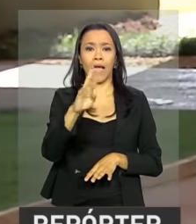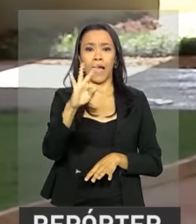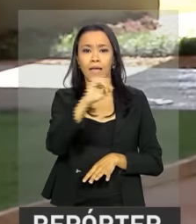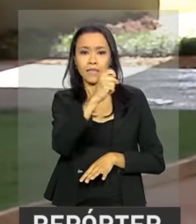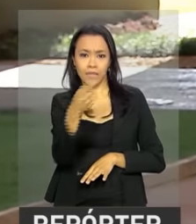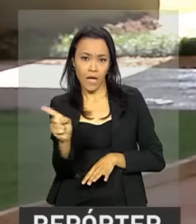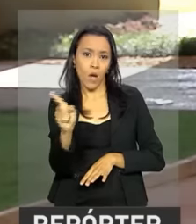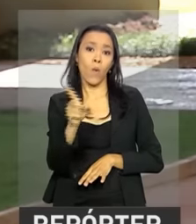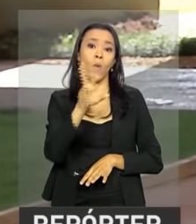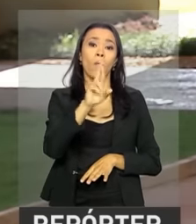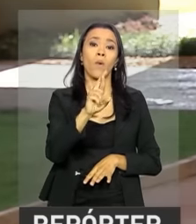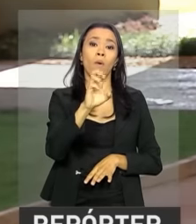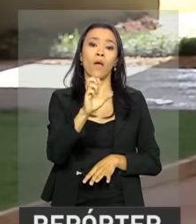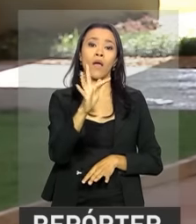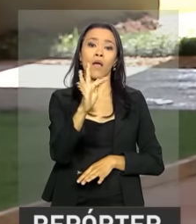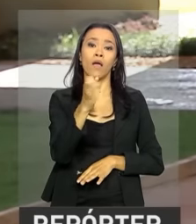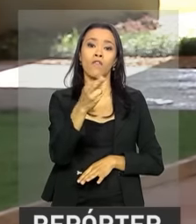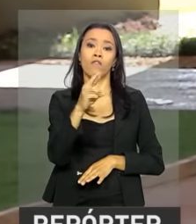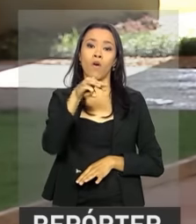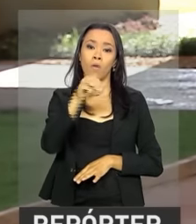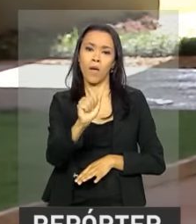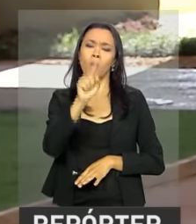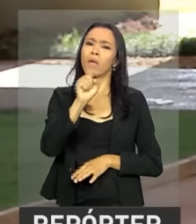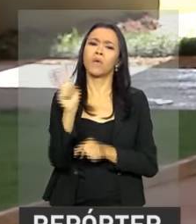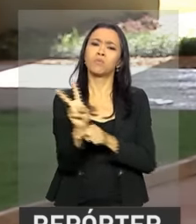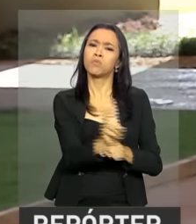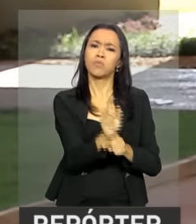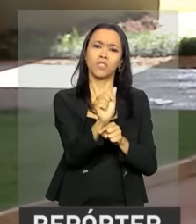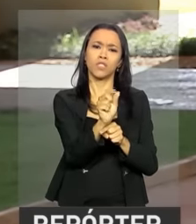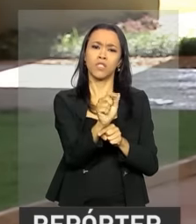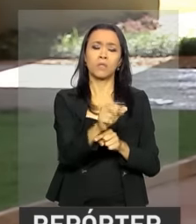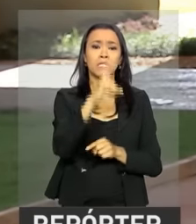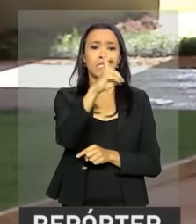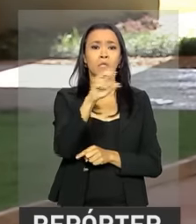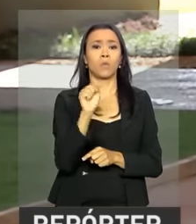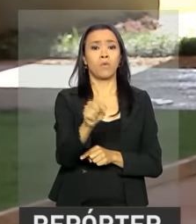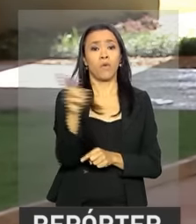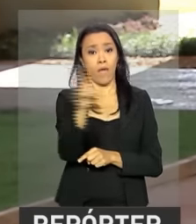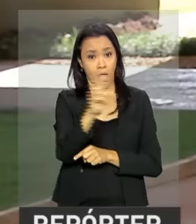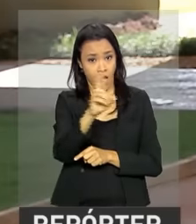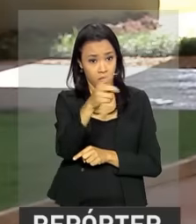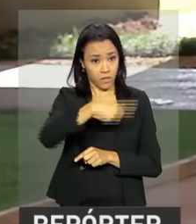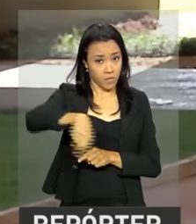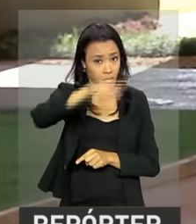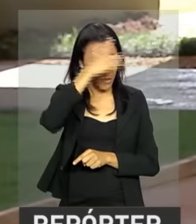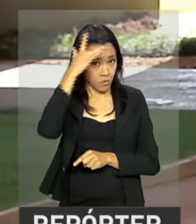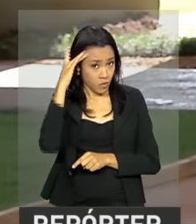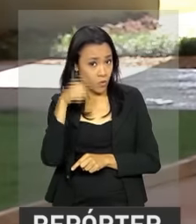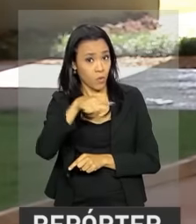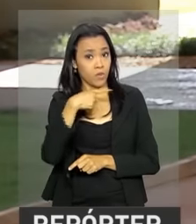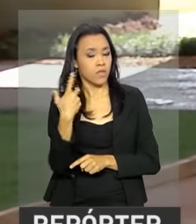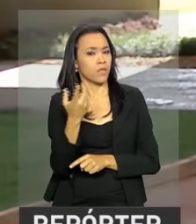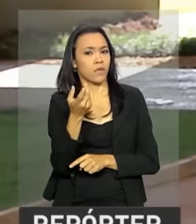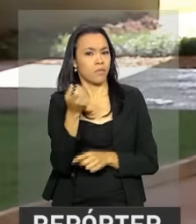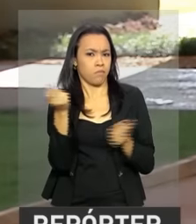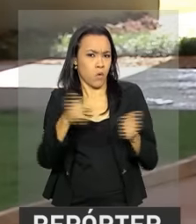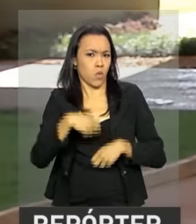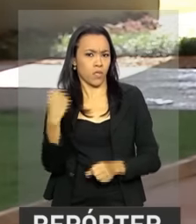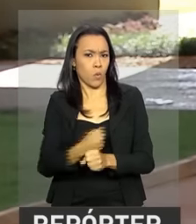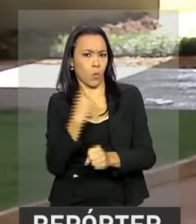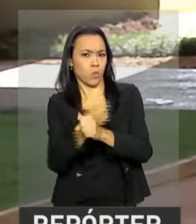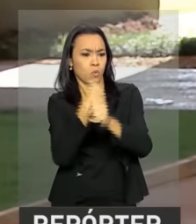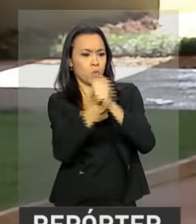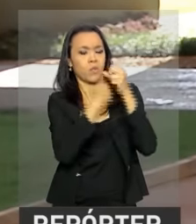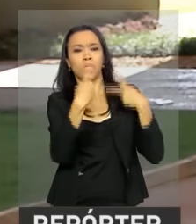meio do qual Vai disponibilizar aí um crédito de cerca de r$ 5.000 para que os brasileiros façam então reformas nas suas